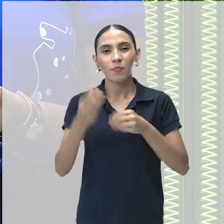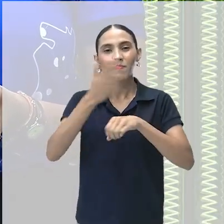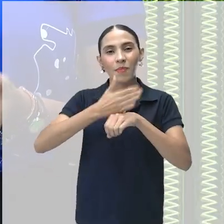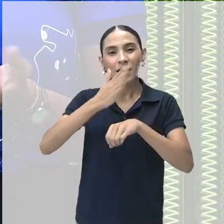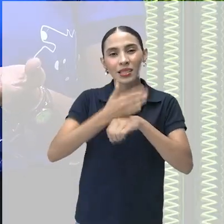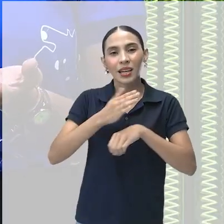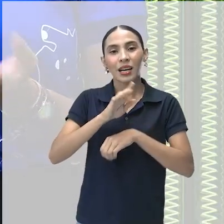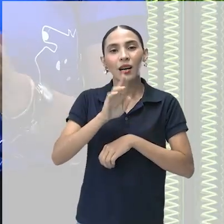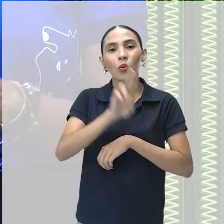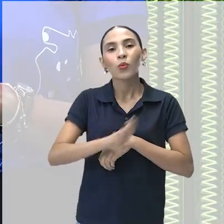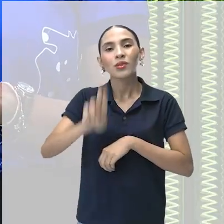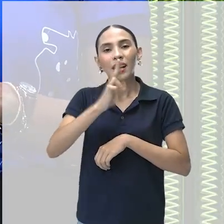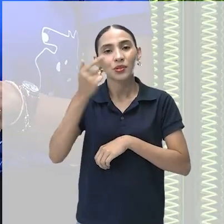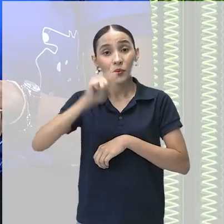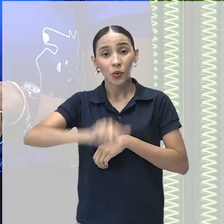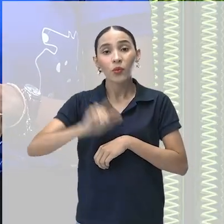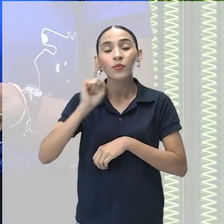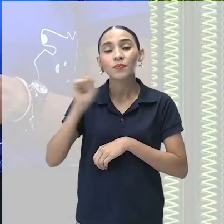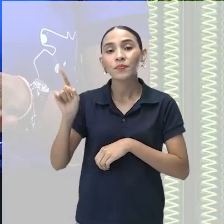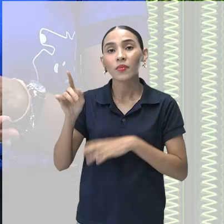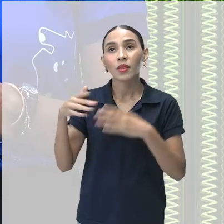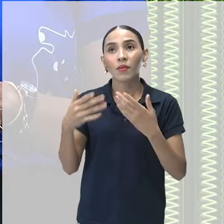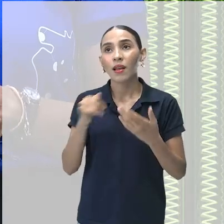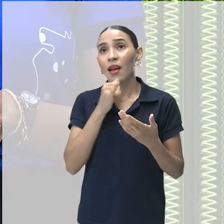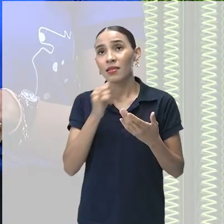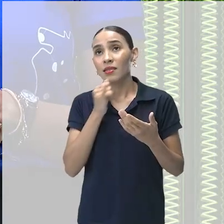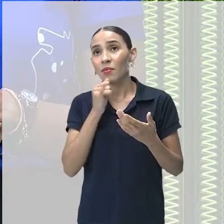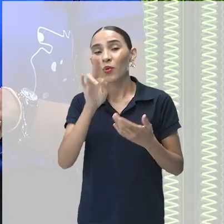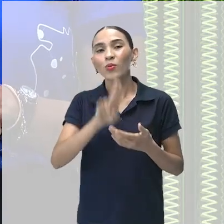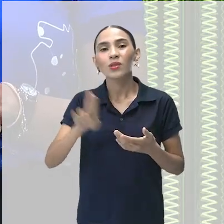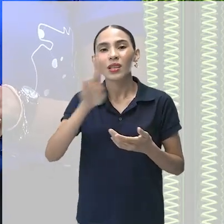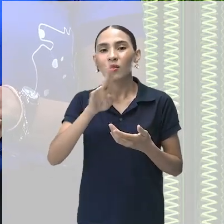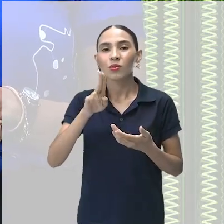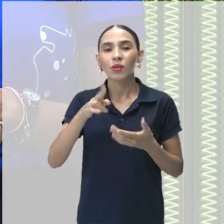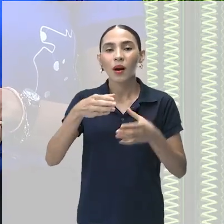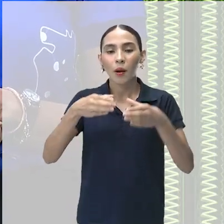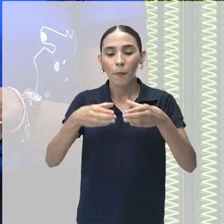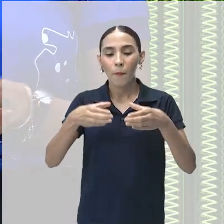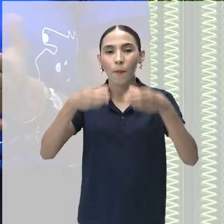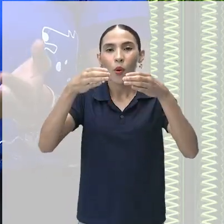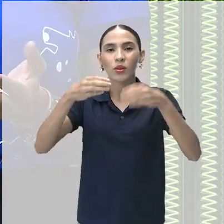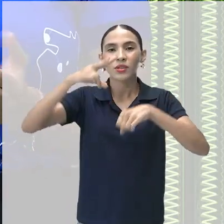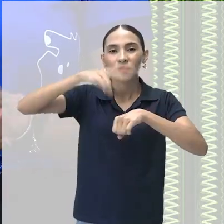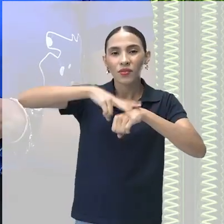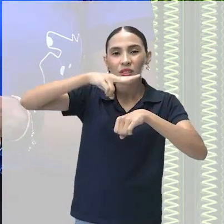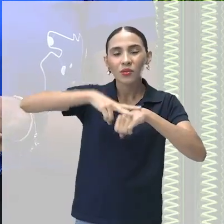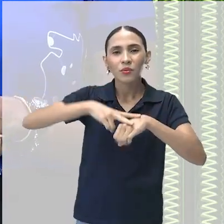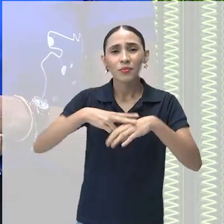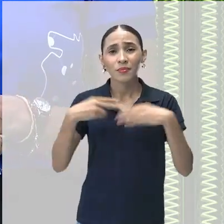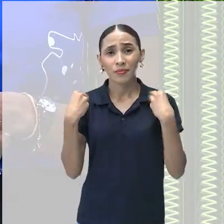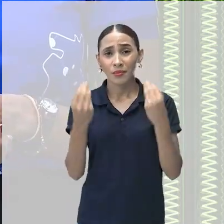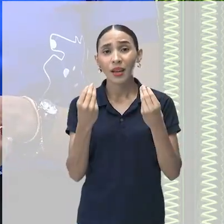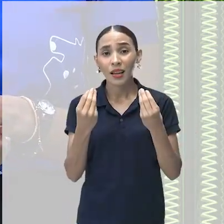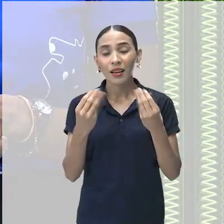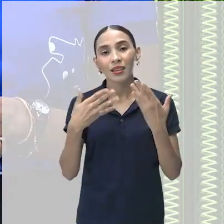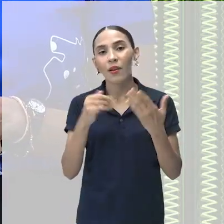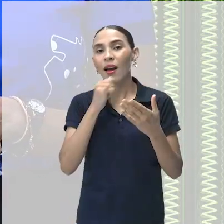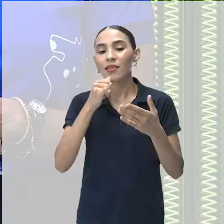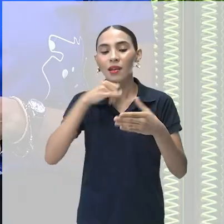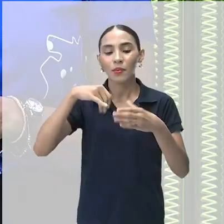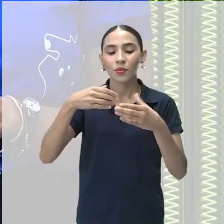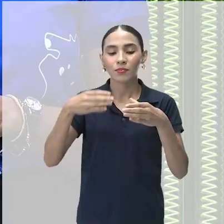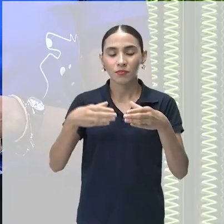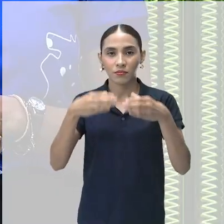o reutilizar? Utilizando, por exemplo, os potes de vidro. Reutilizá-los para quê? Armazenar grãos,